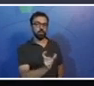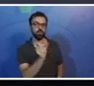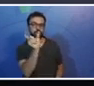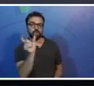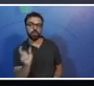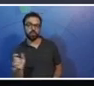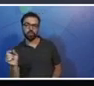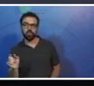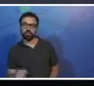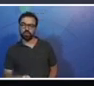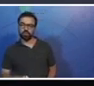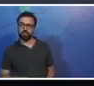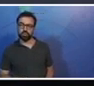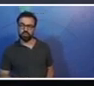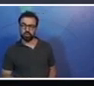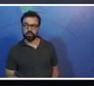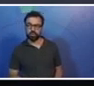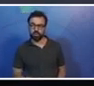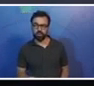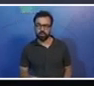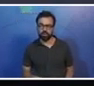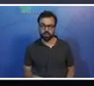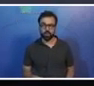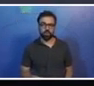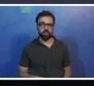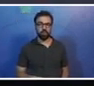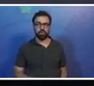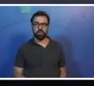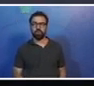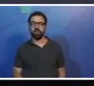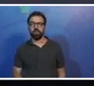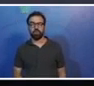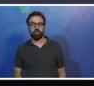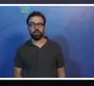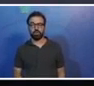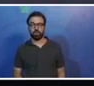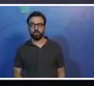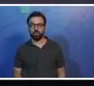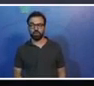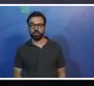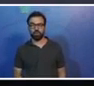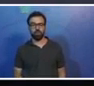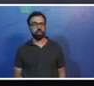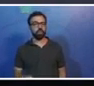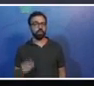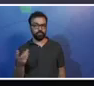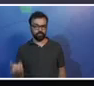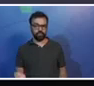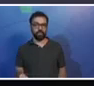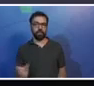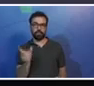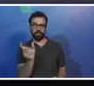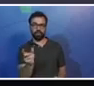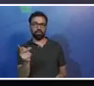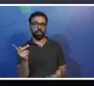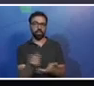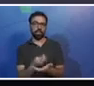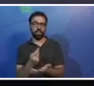quiz? Não. Então, vocês já circulem esse não. Ela não está escrita corretamente. Então, nós temos